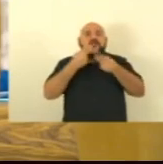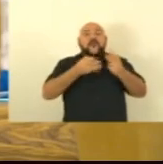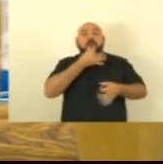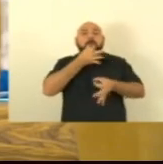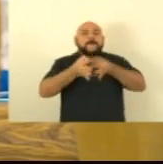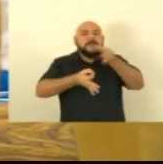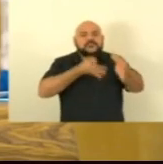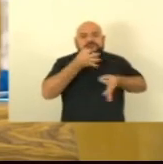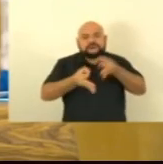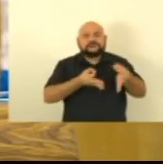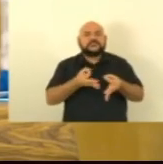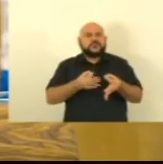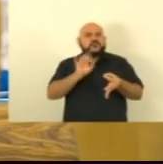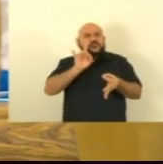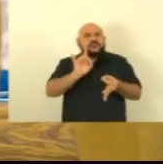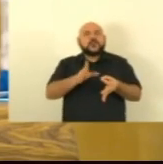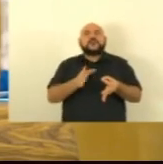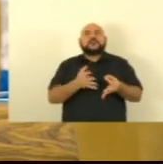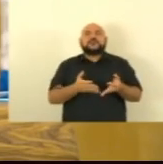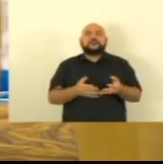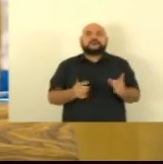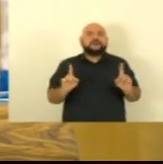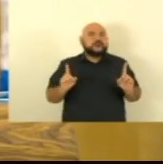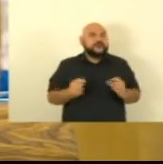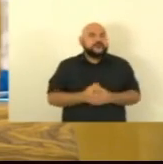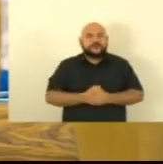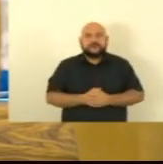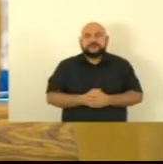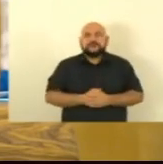chegar? Enfim, é lamentável.